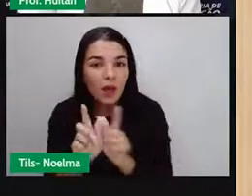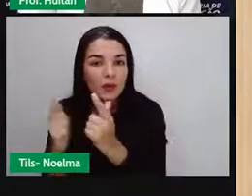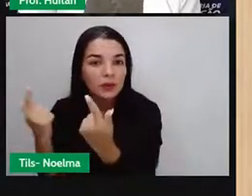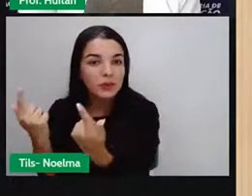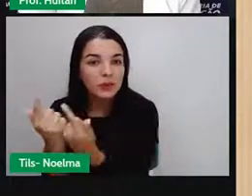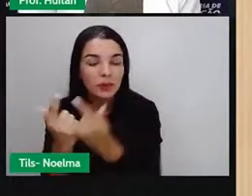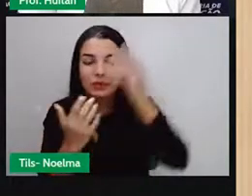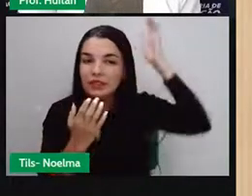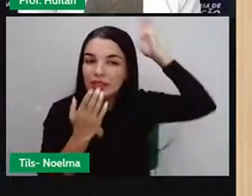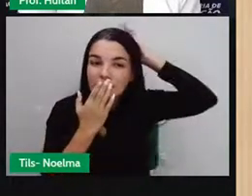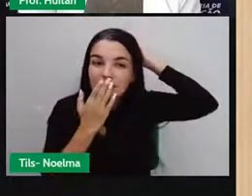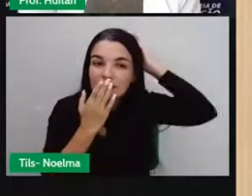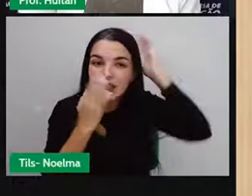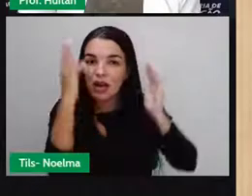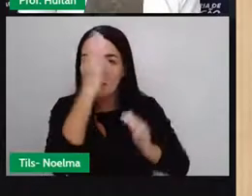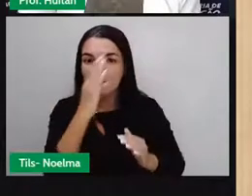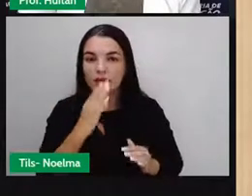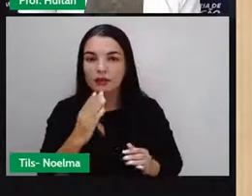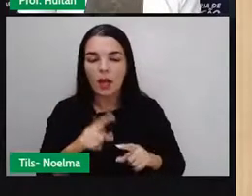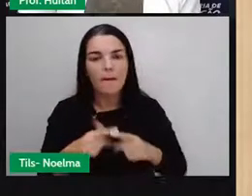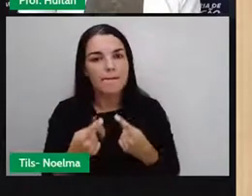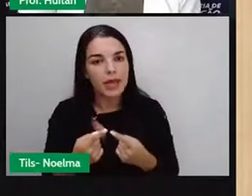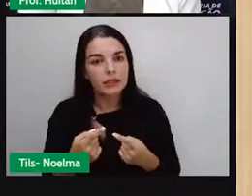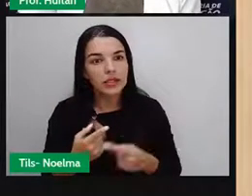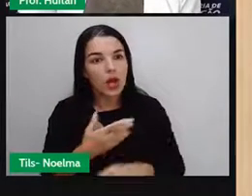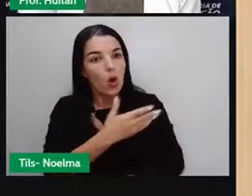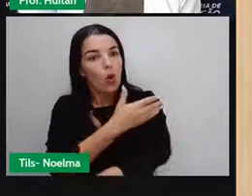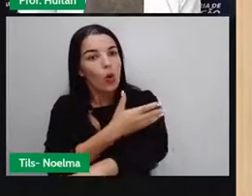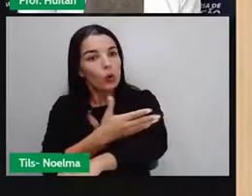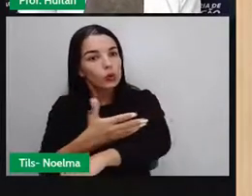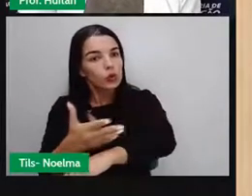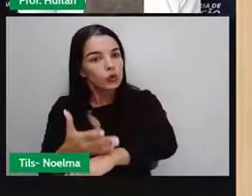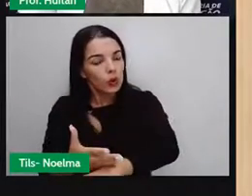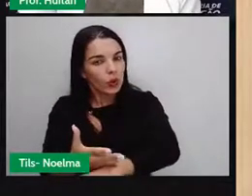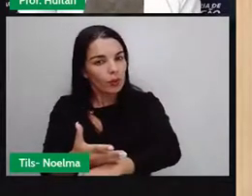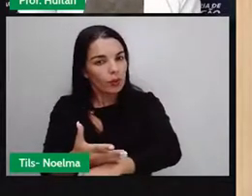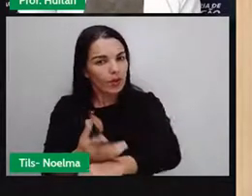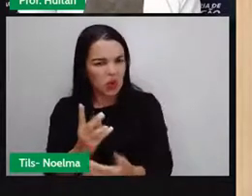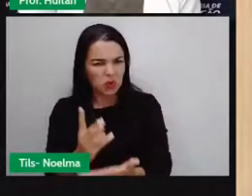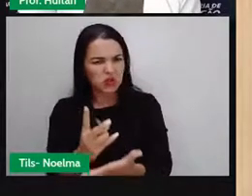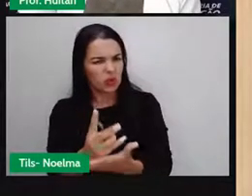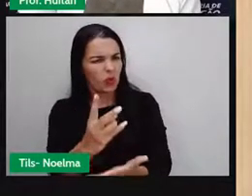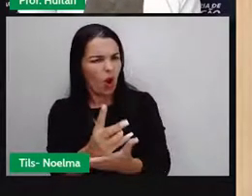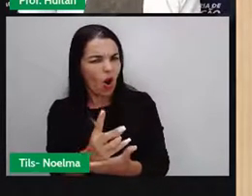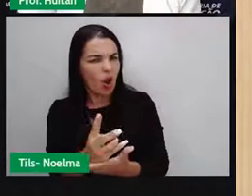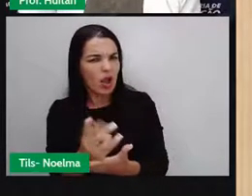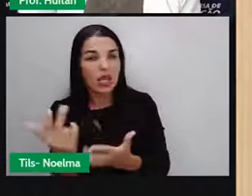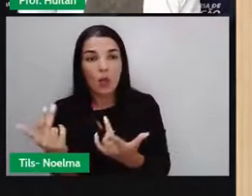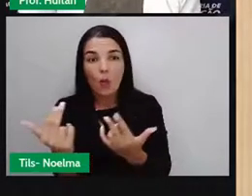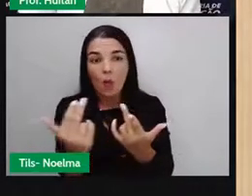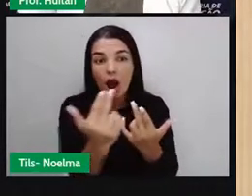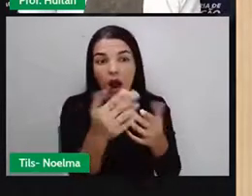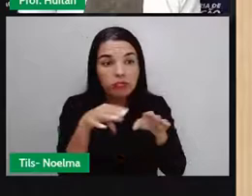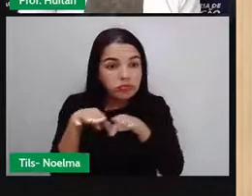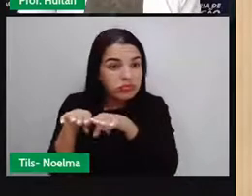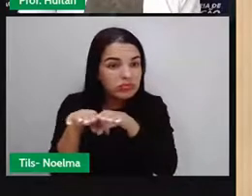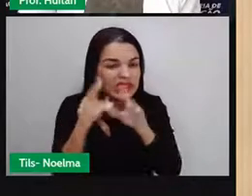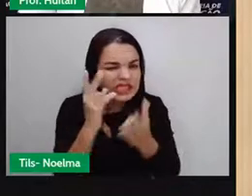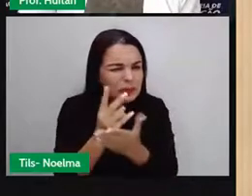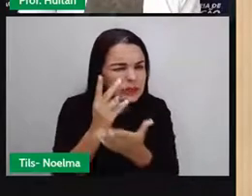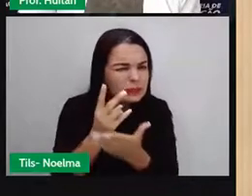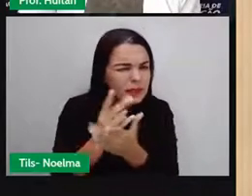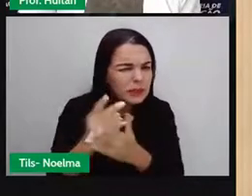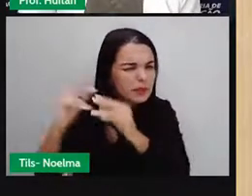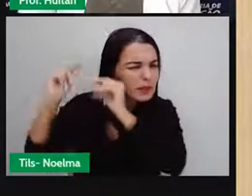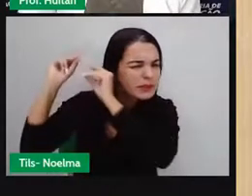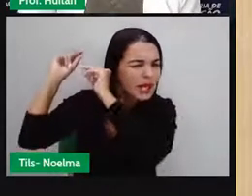a esses costumes algo não mudou? Será que, mesmo valorizando a sua cultura, os povos indígenas não